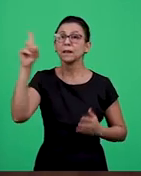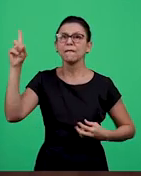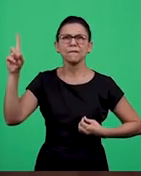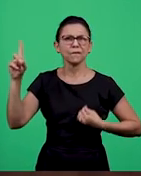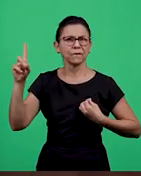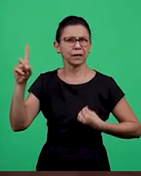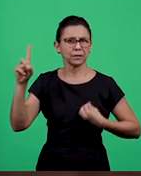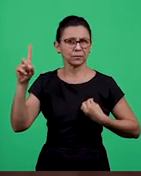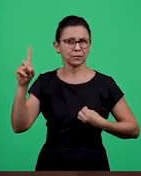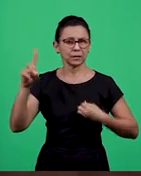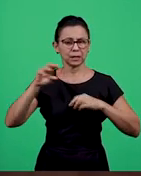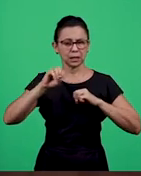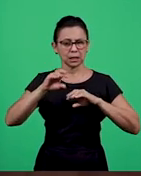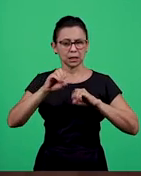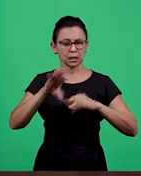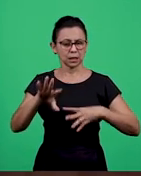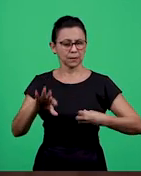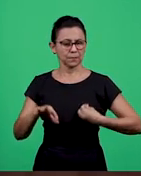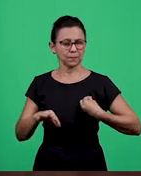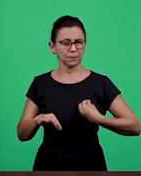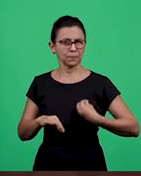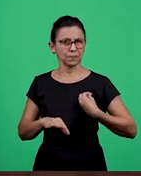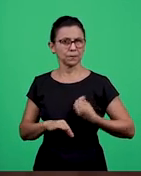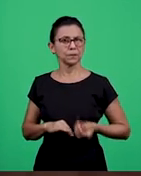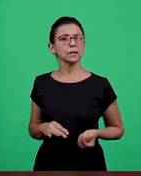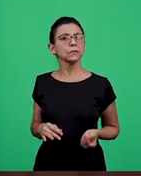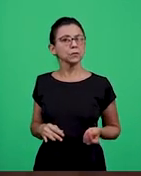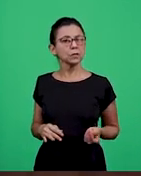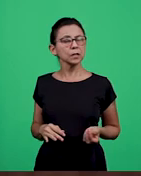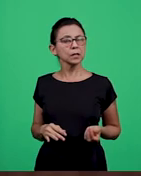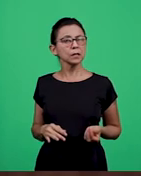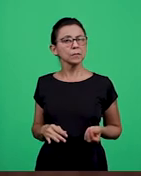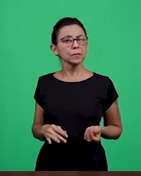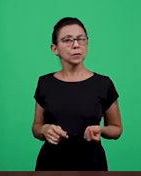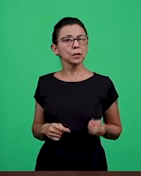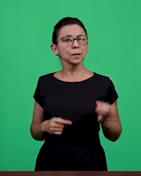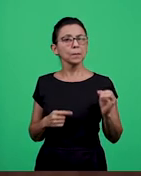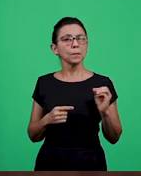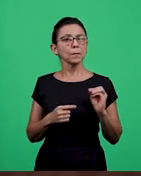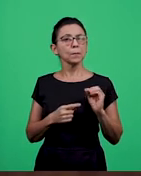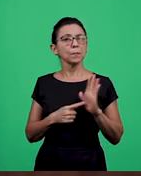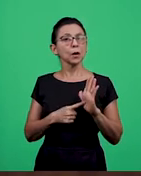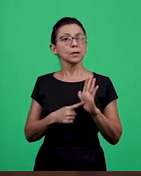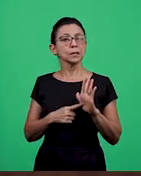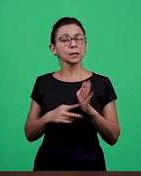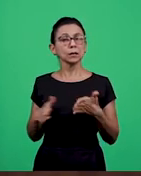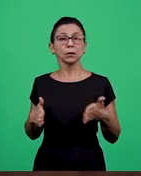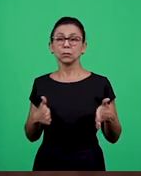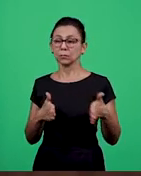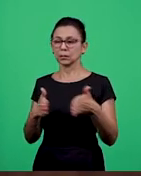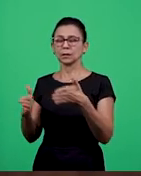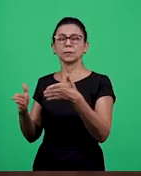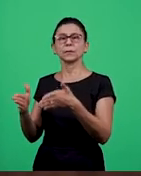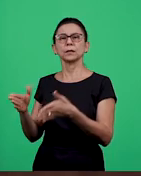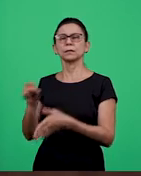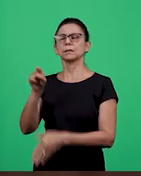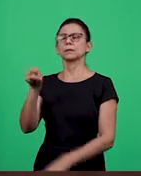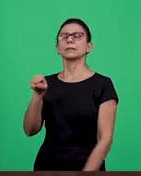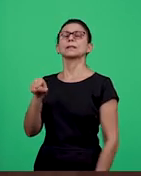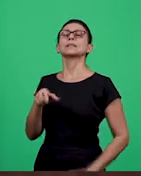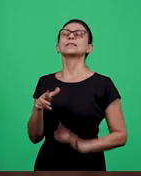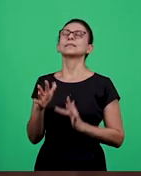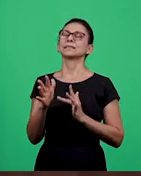por que que é uma palavra viva? Porque a Bíblia aponta o caminho. E quem é o